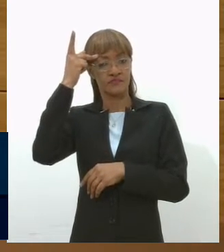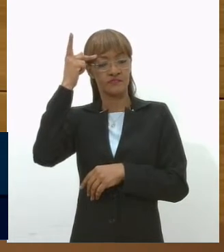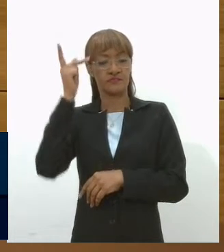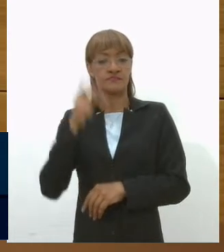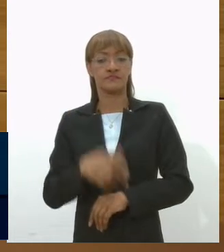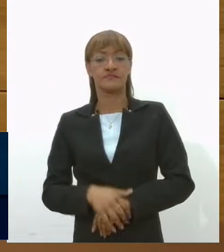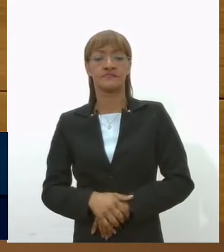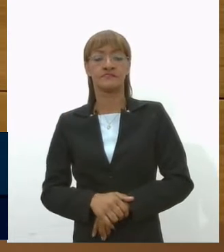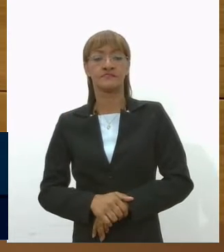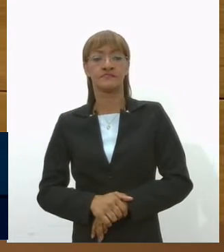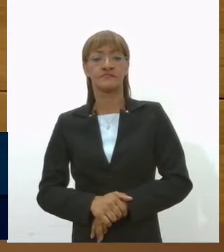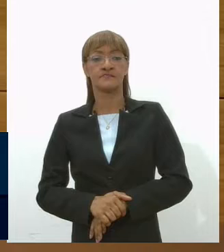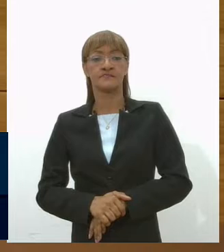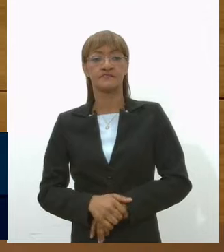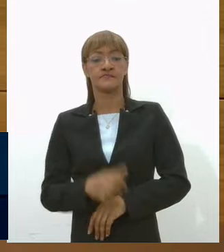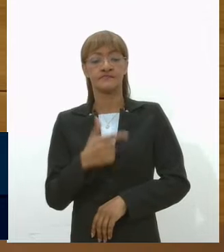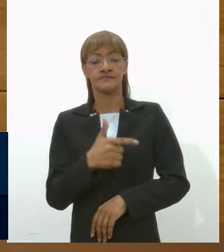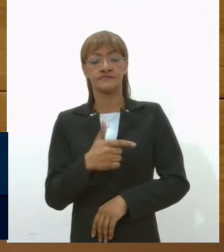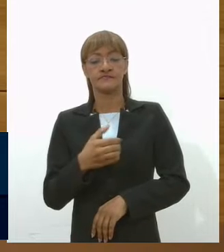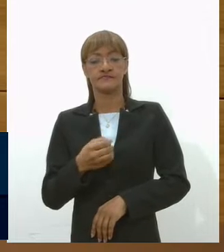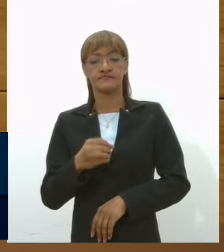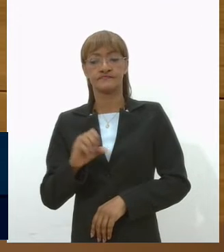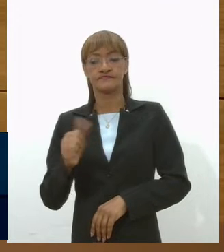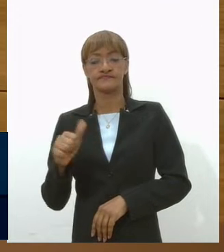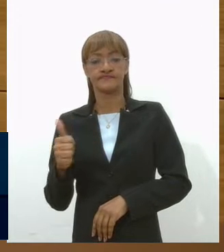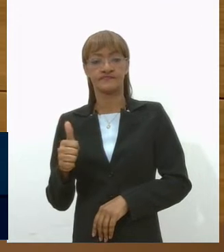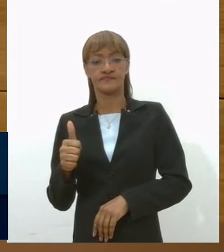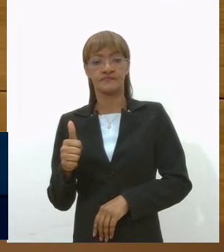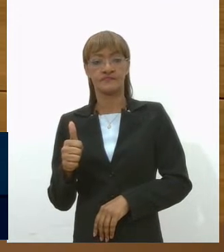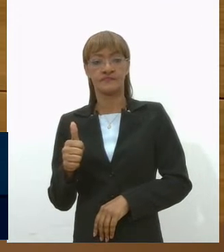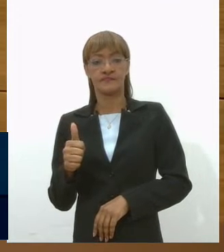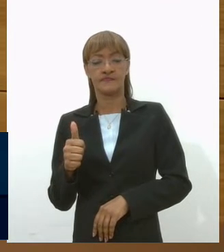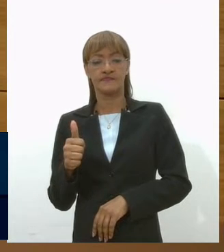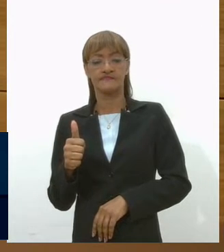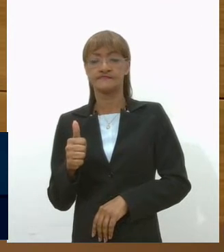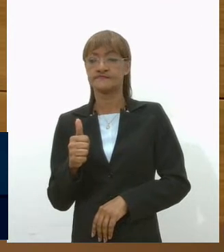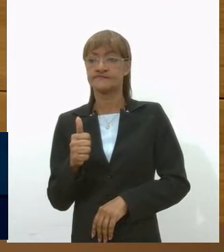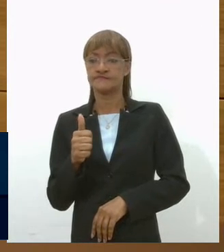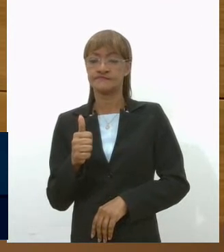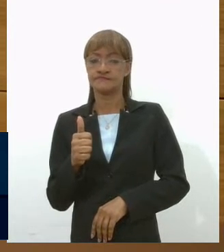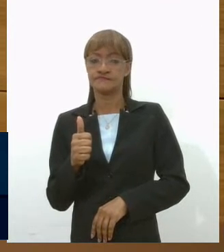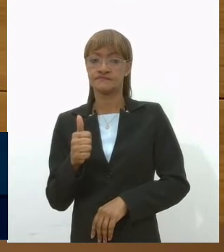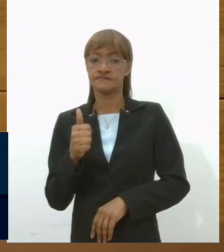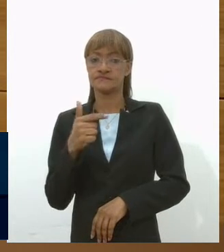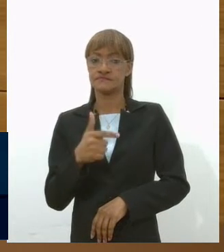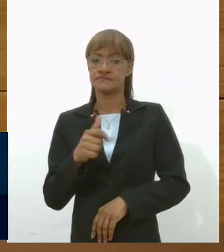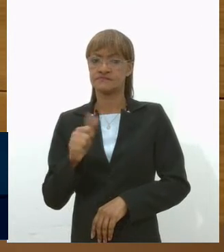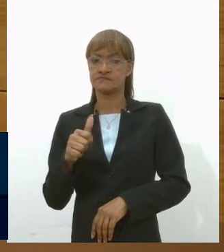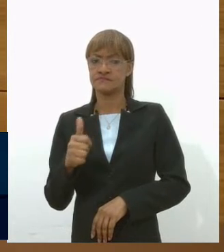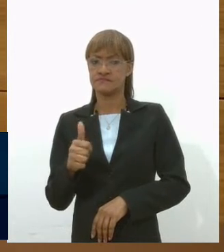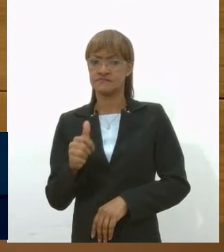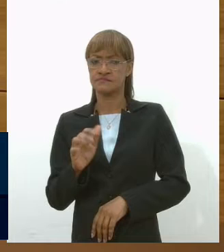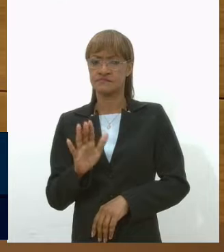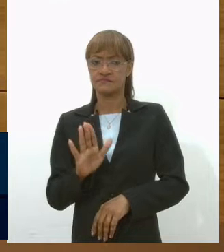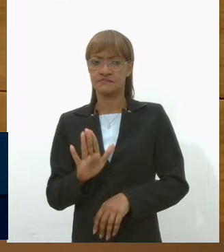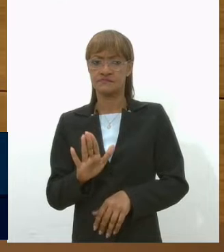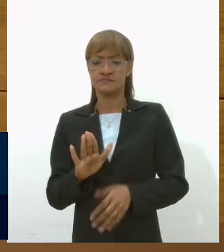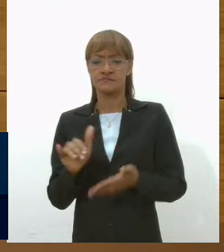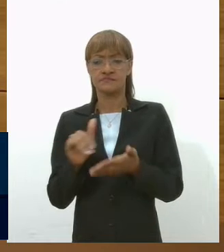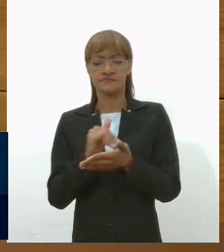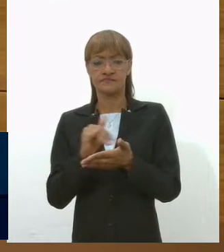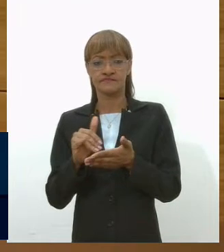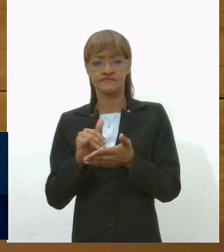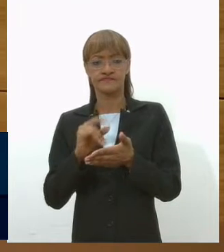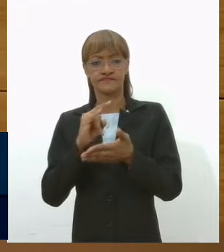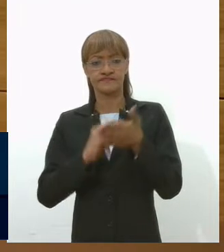Ofício de número 211, da Secretaria de Estado de Segurança Pública, que convênio que